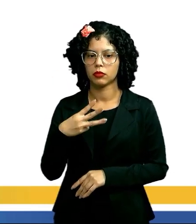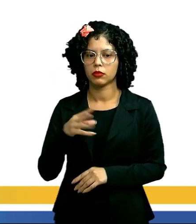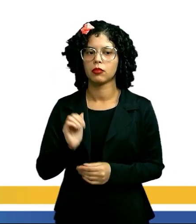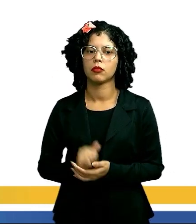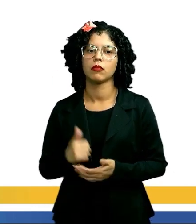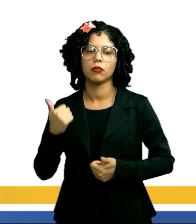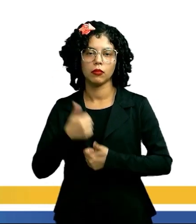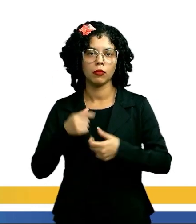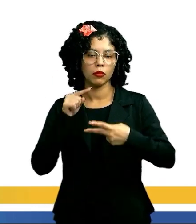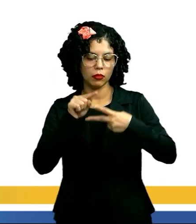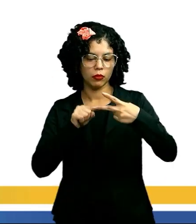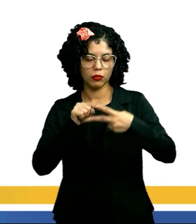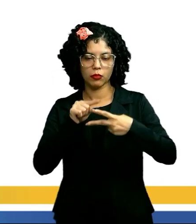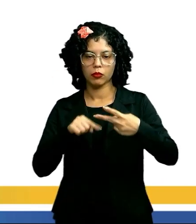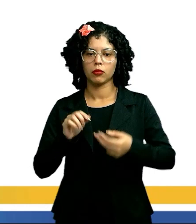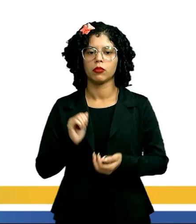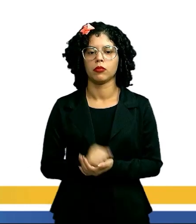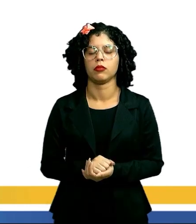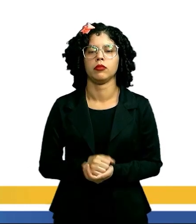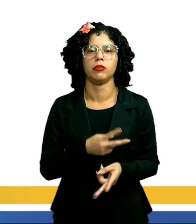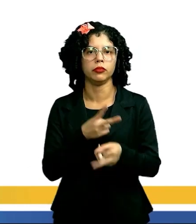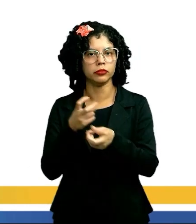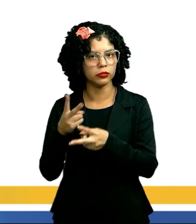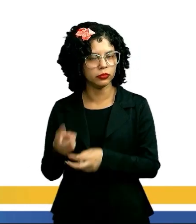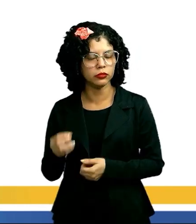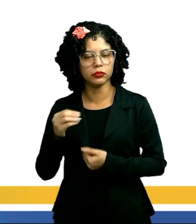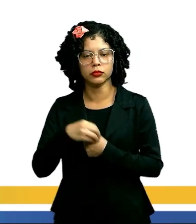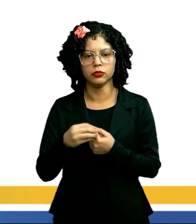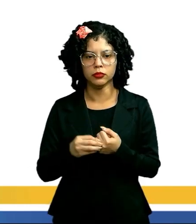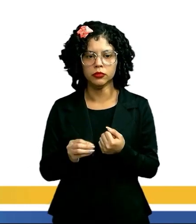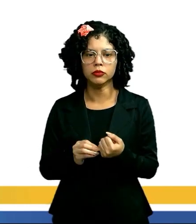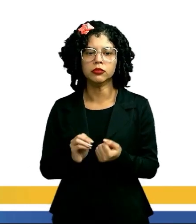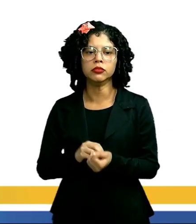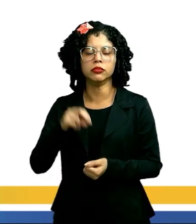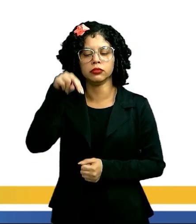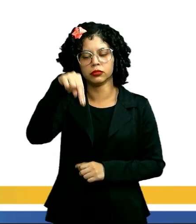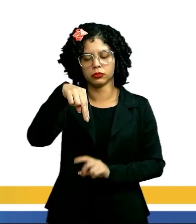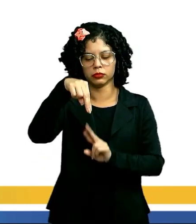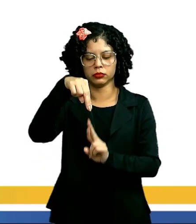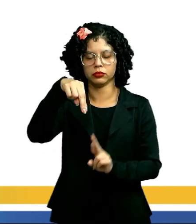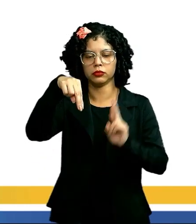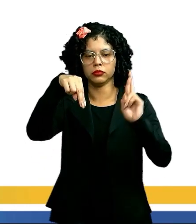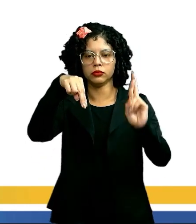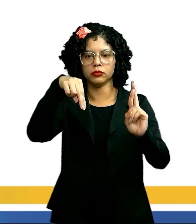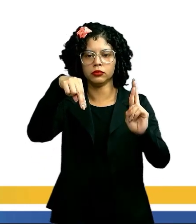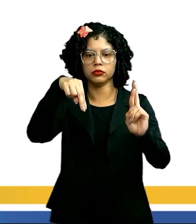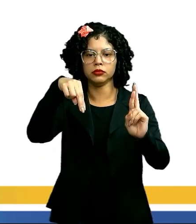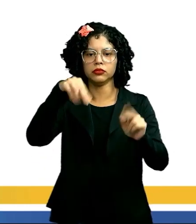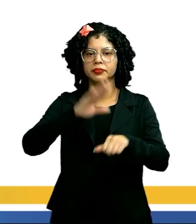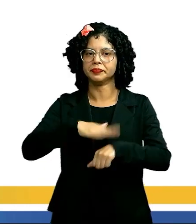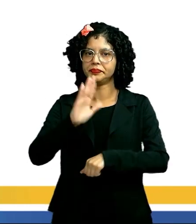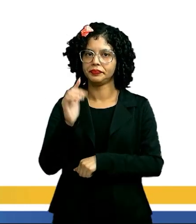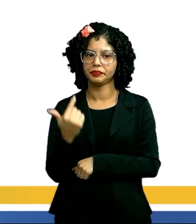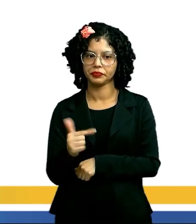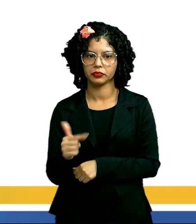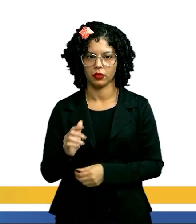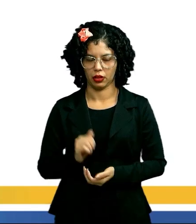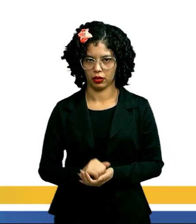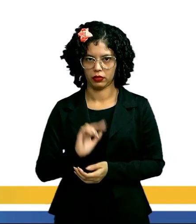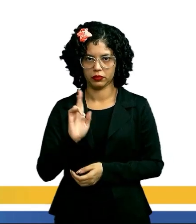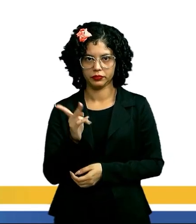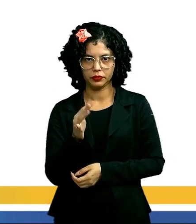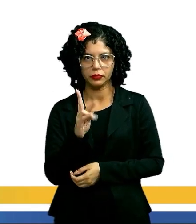eu substituí os 2 hidrogênios. Perceba que a molécula agora da amida terciária, ela não tem mais